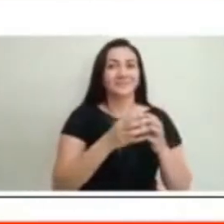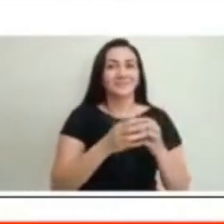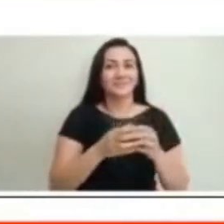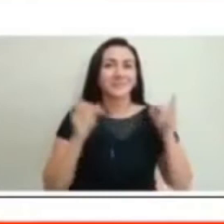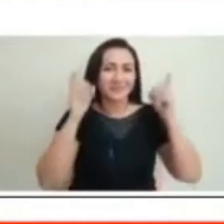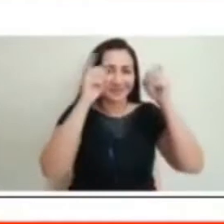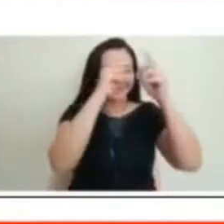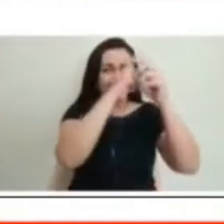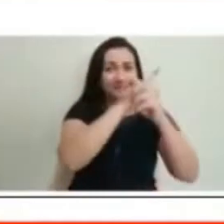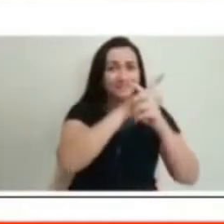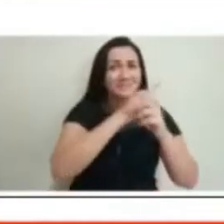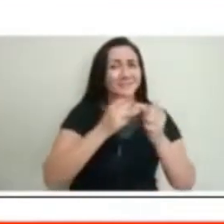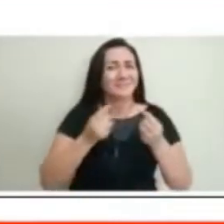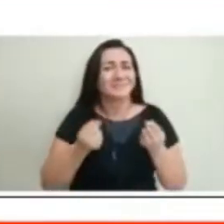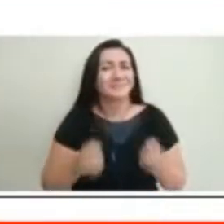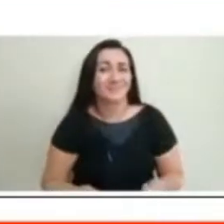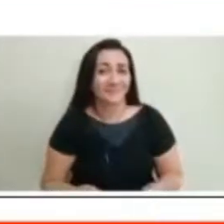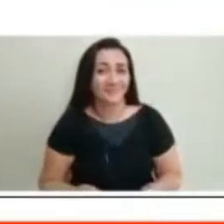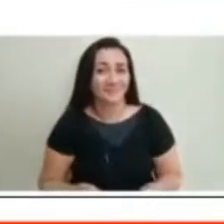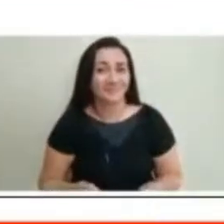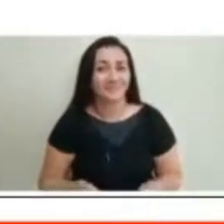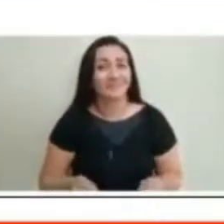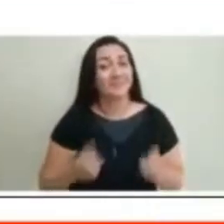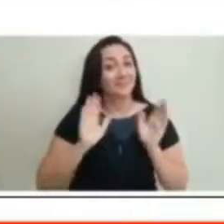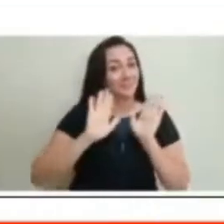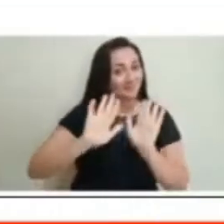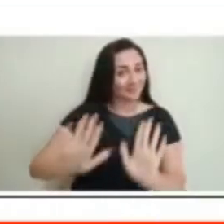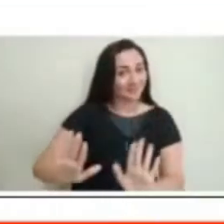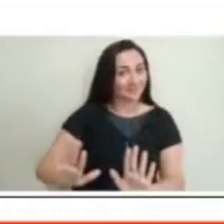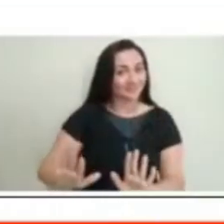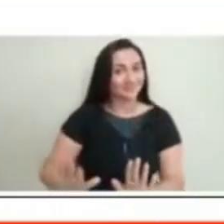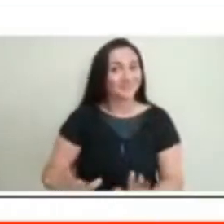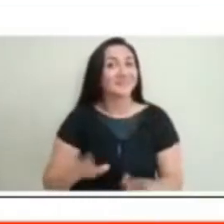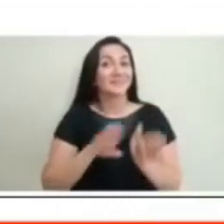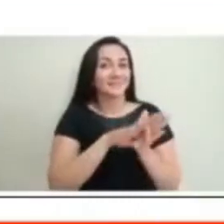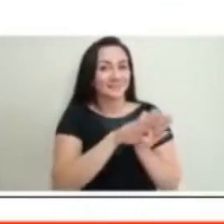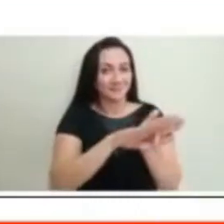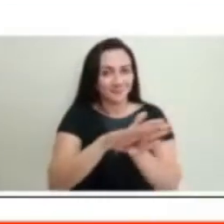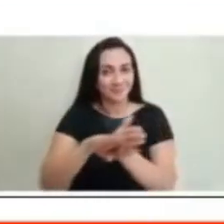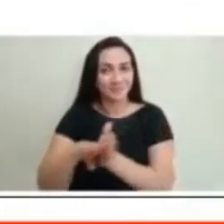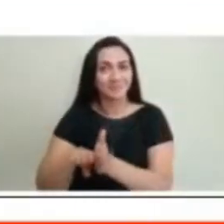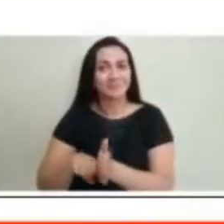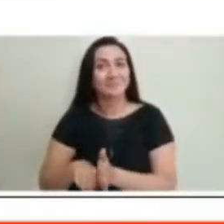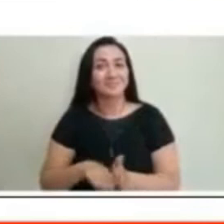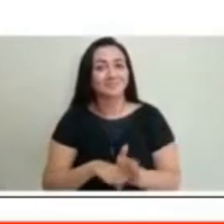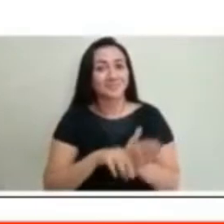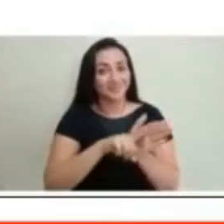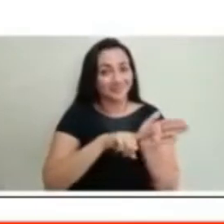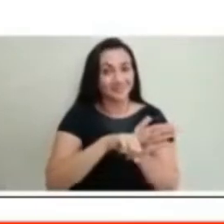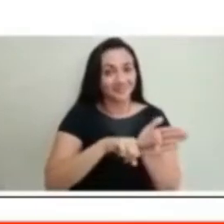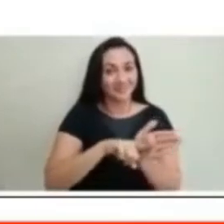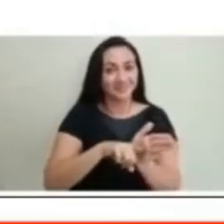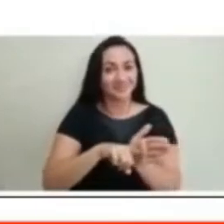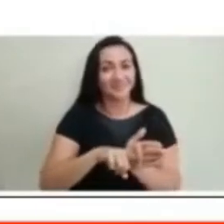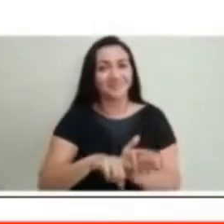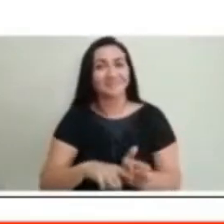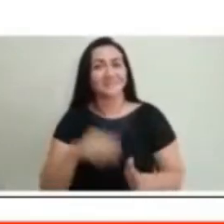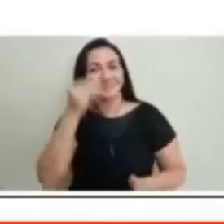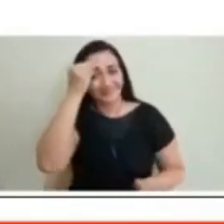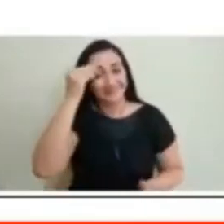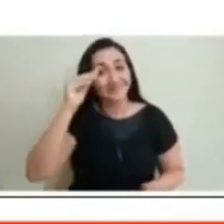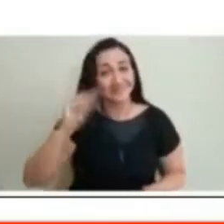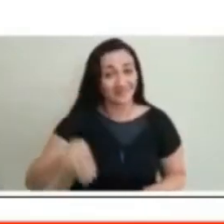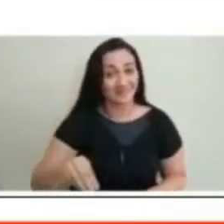a classificação é um peso insuportável? Nem se fala da metodologia da